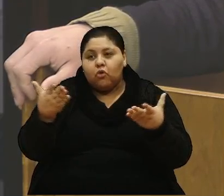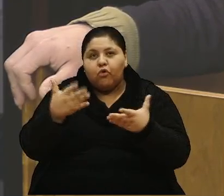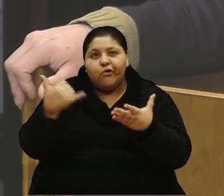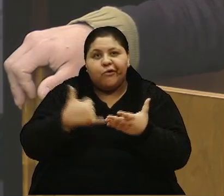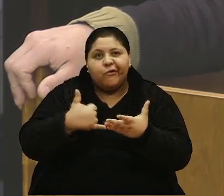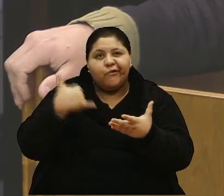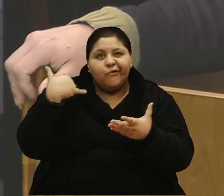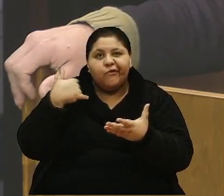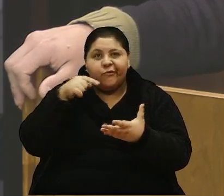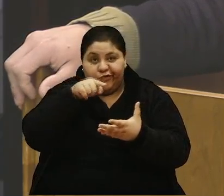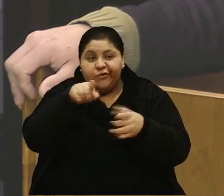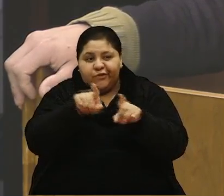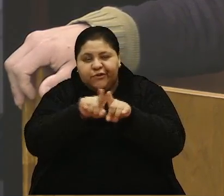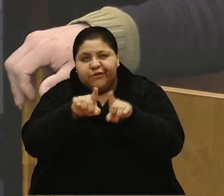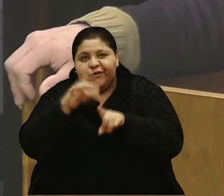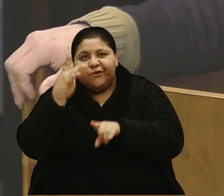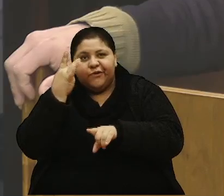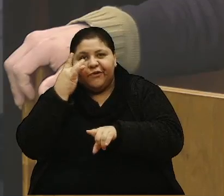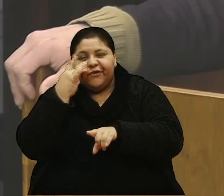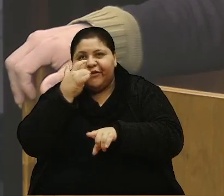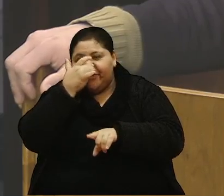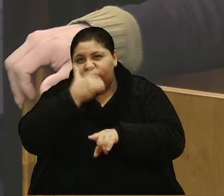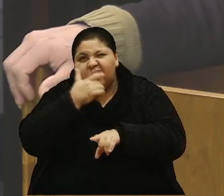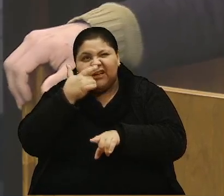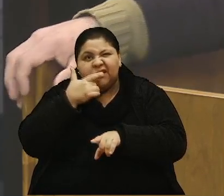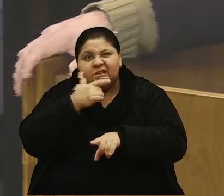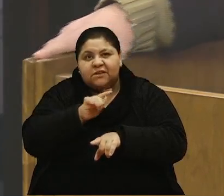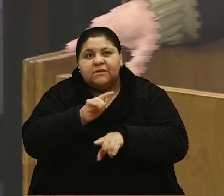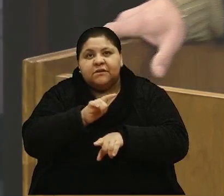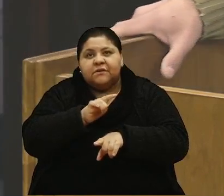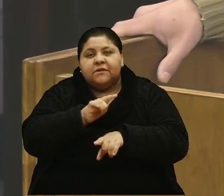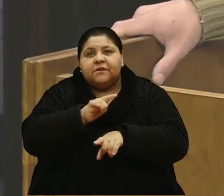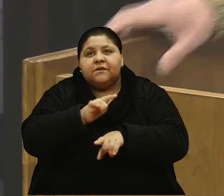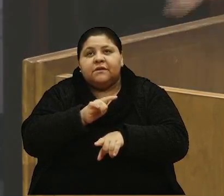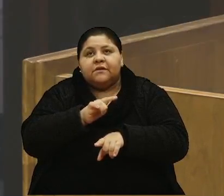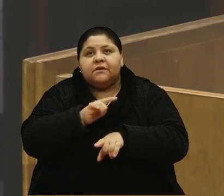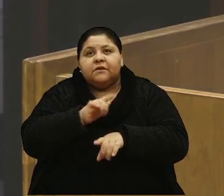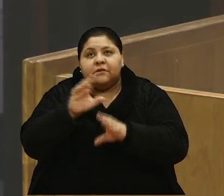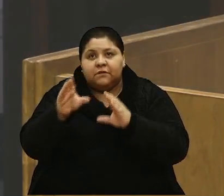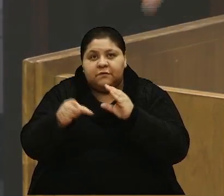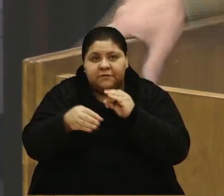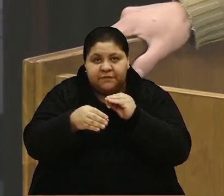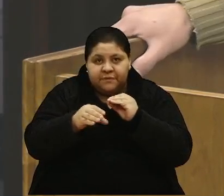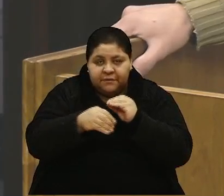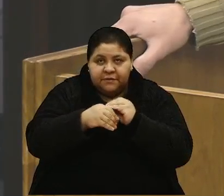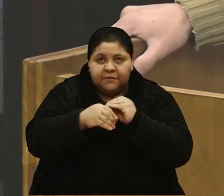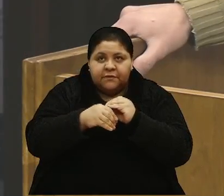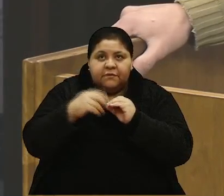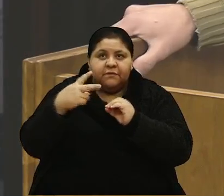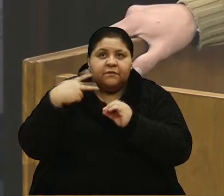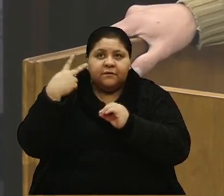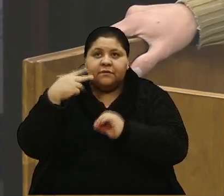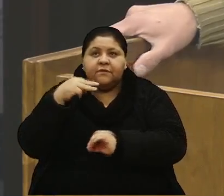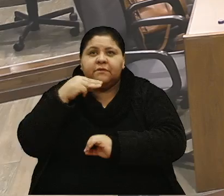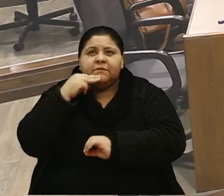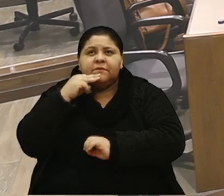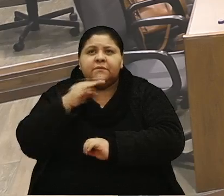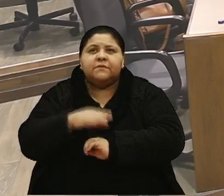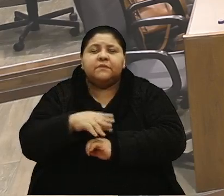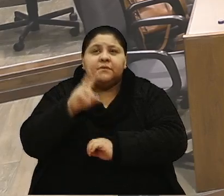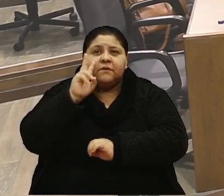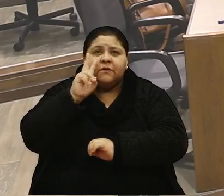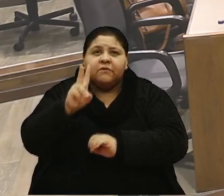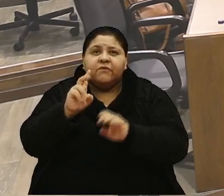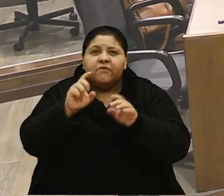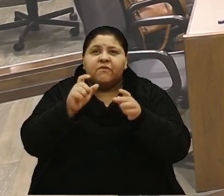lá estava presente também, acho que quem ganha é aquela linda comunidade. Uma parte, vereadora. Vereadora Marisol, sua parte. Vi que o senhor está encerrando